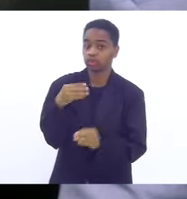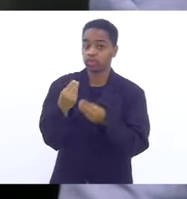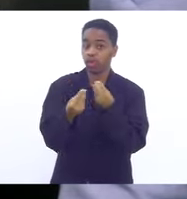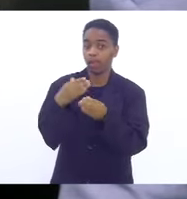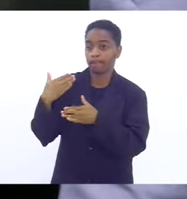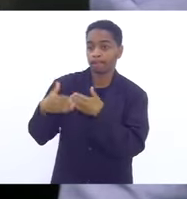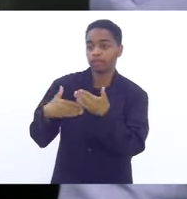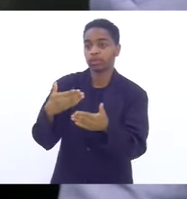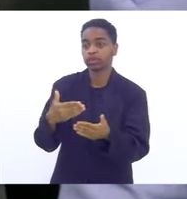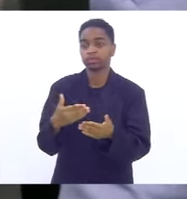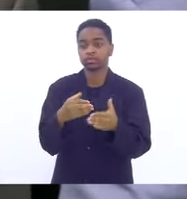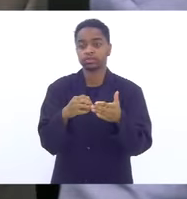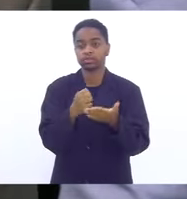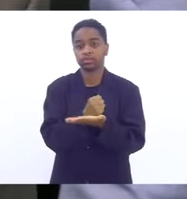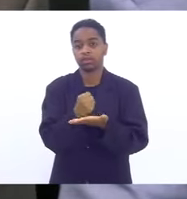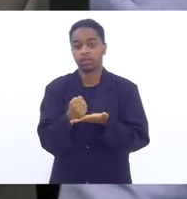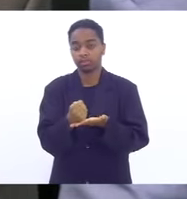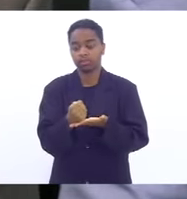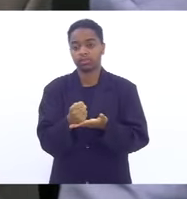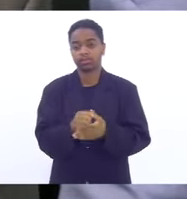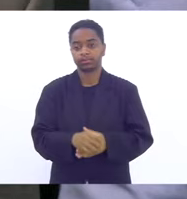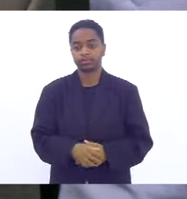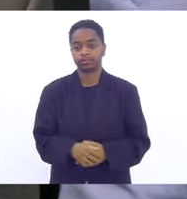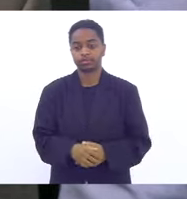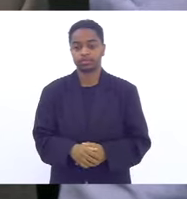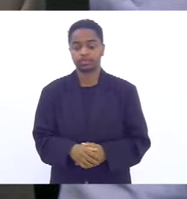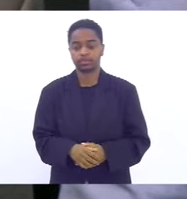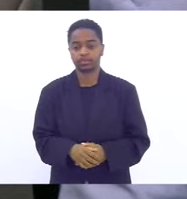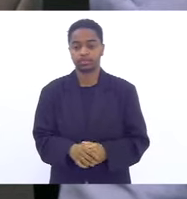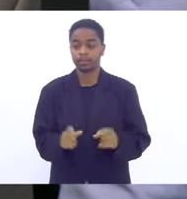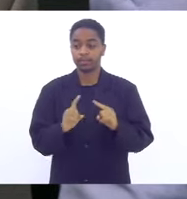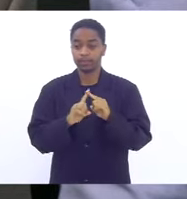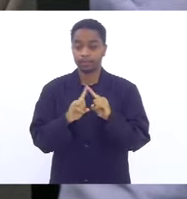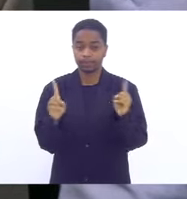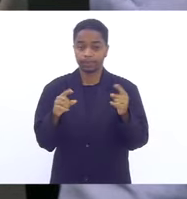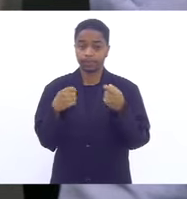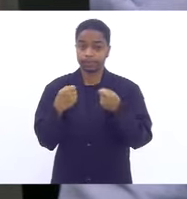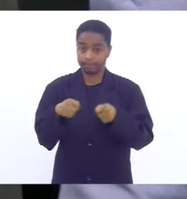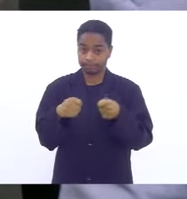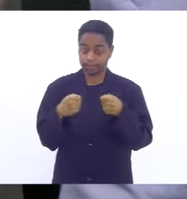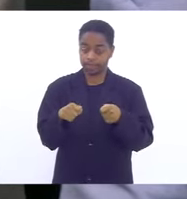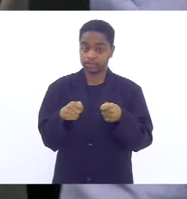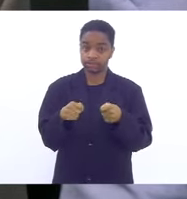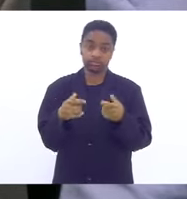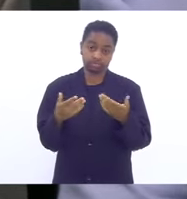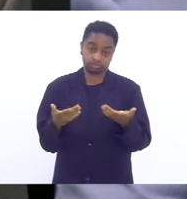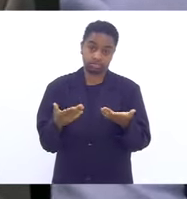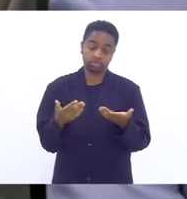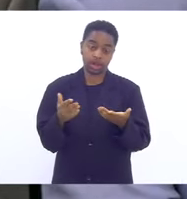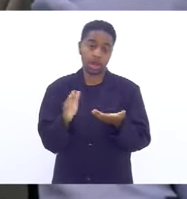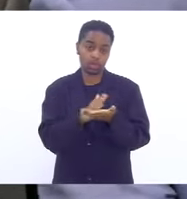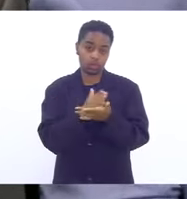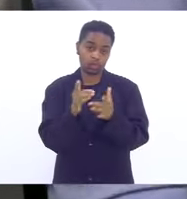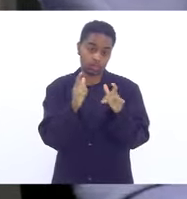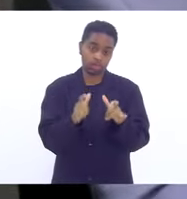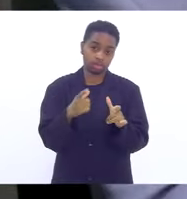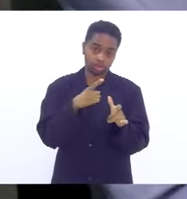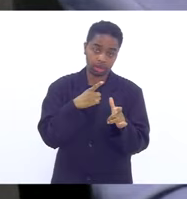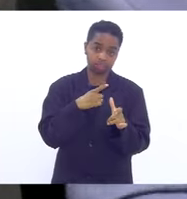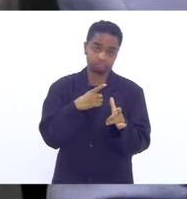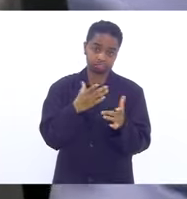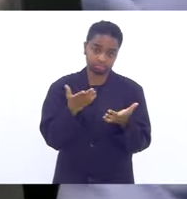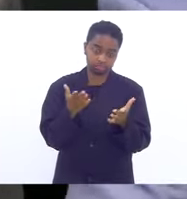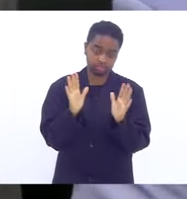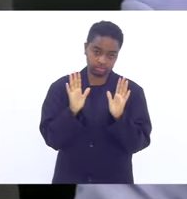do processo de concessão e da prestação de serviço. Porém, tem que haver, e aí, em alguns casos, já houve mais, já houve